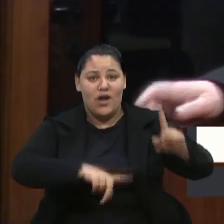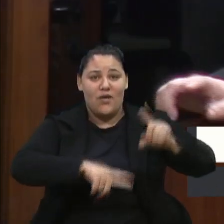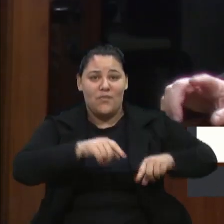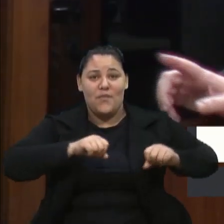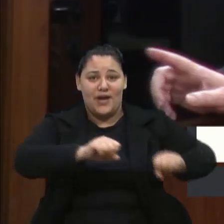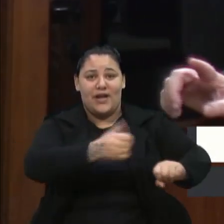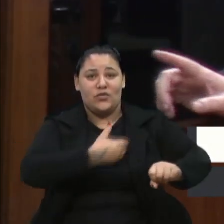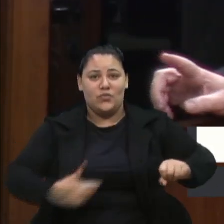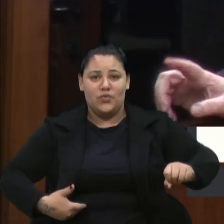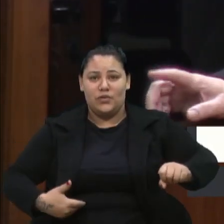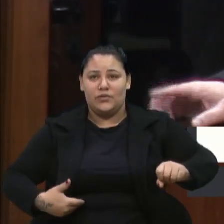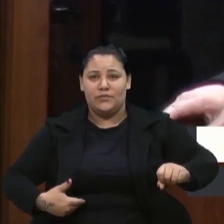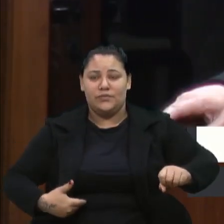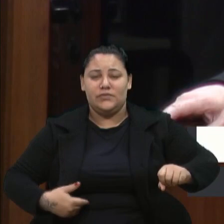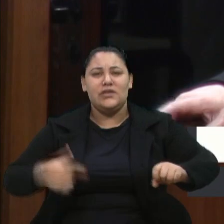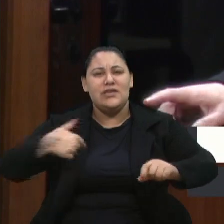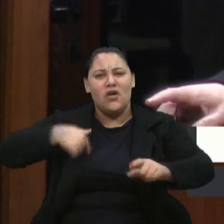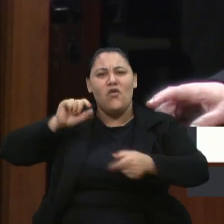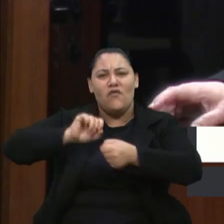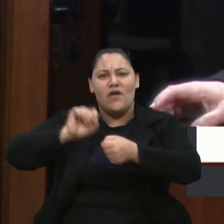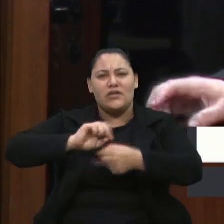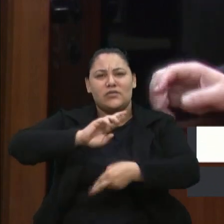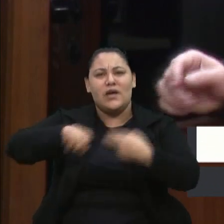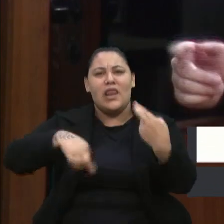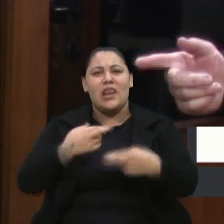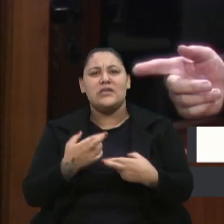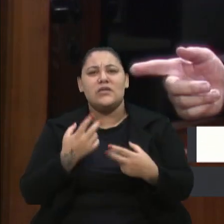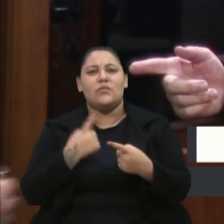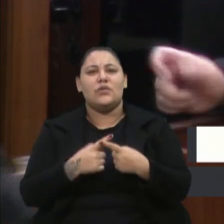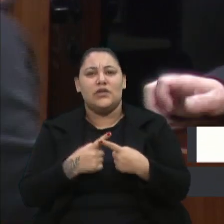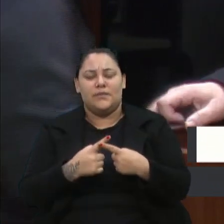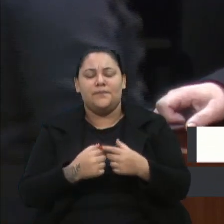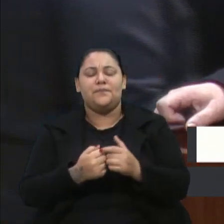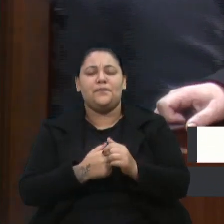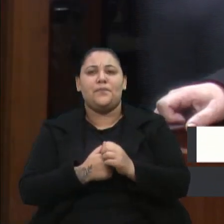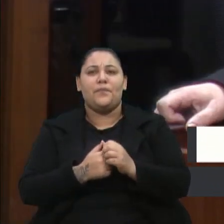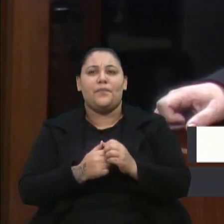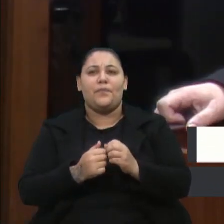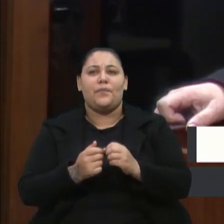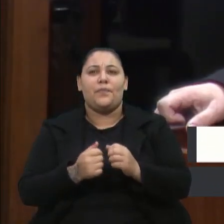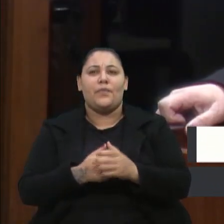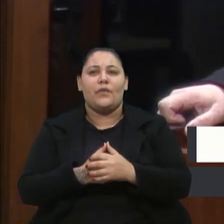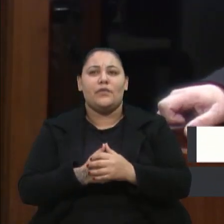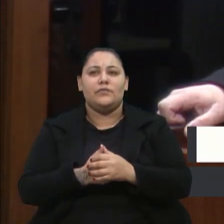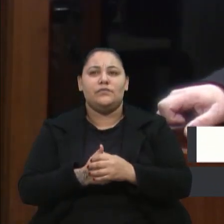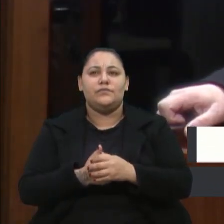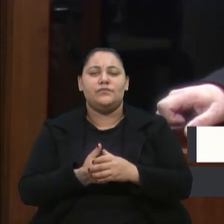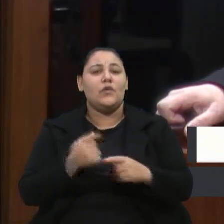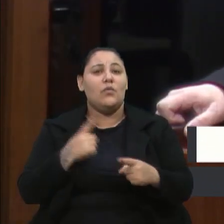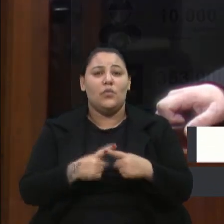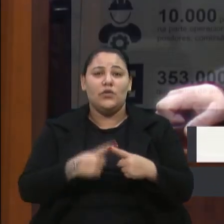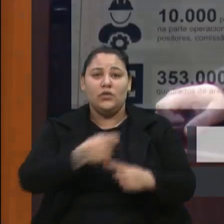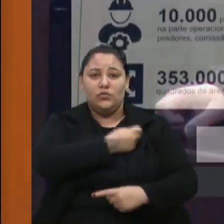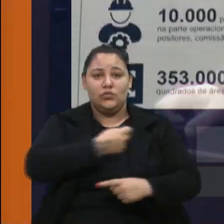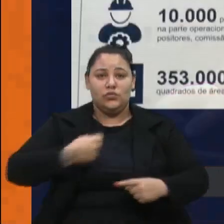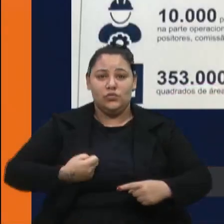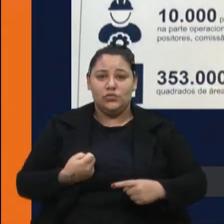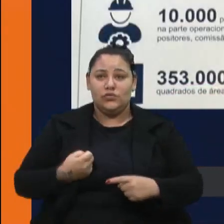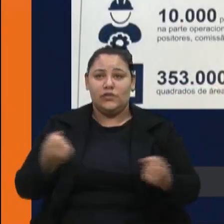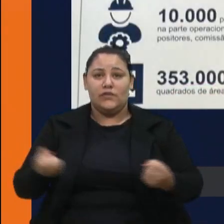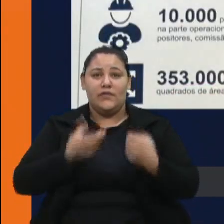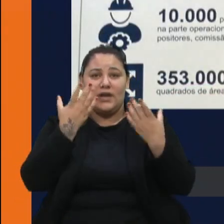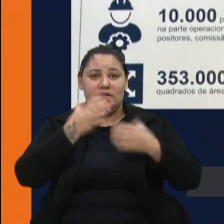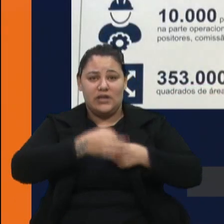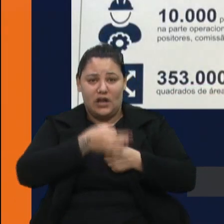E eu faço uma relação, porque... pode passar. Porque os números da festa da uva, eu já